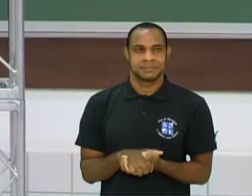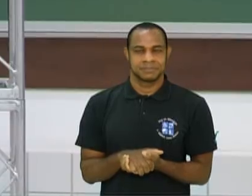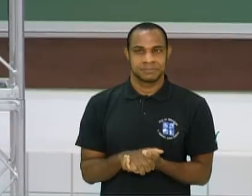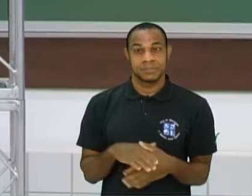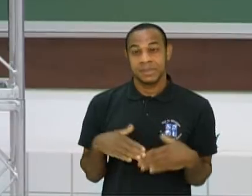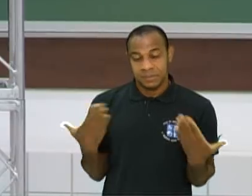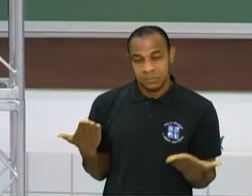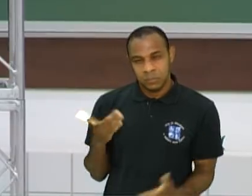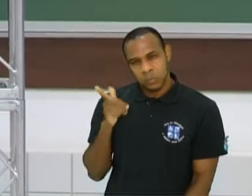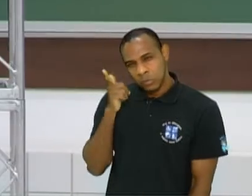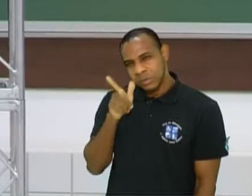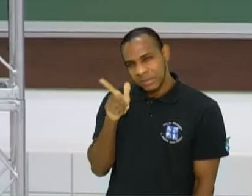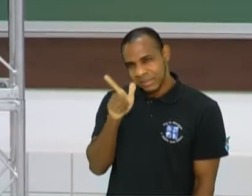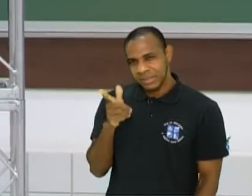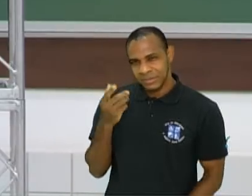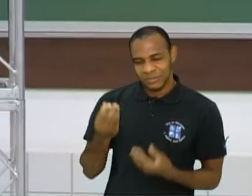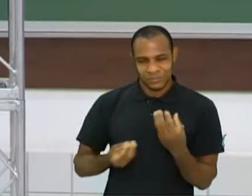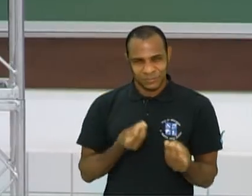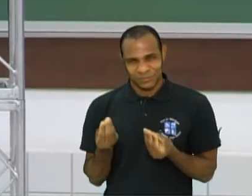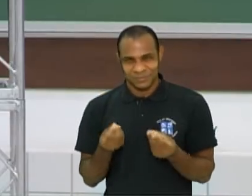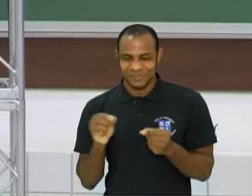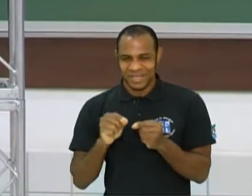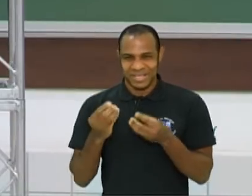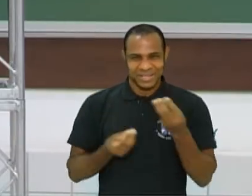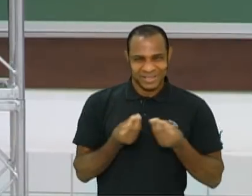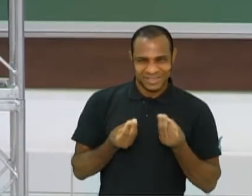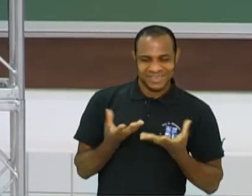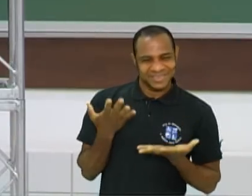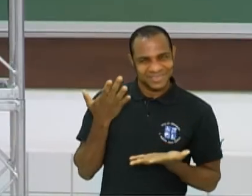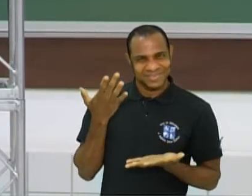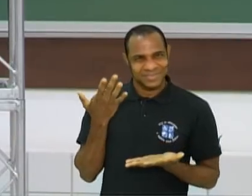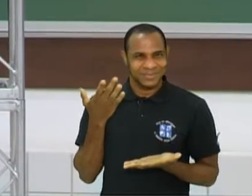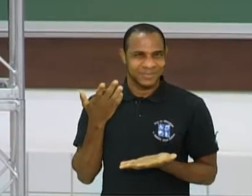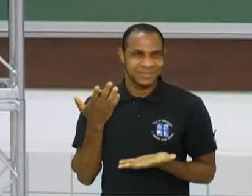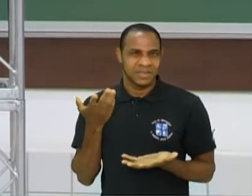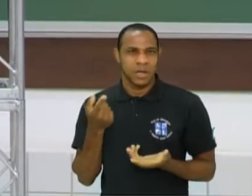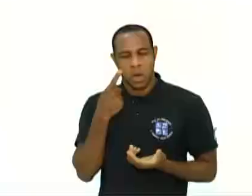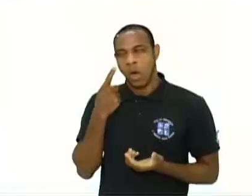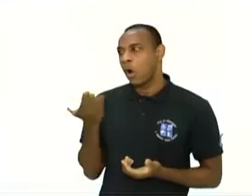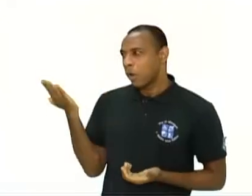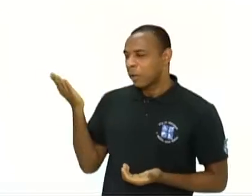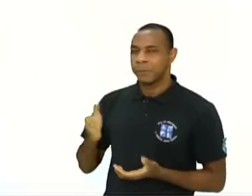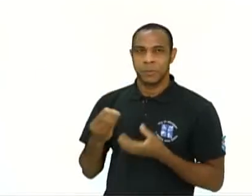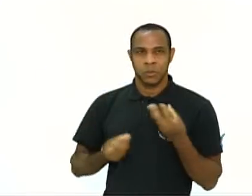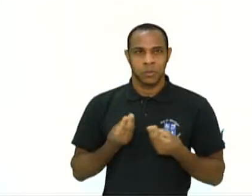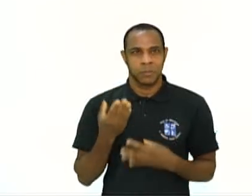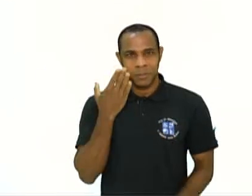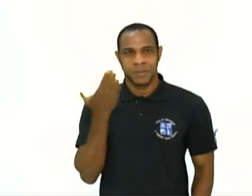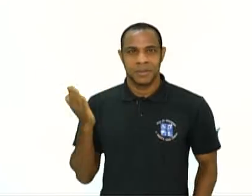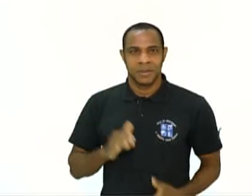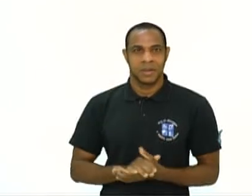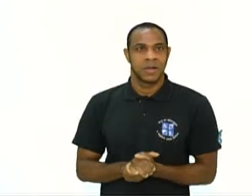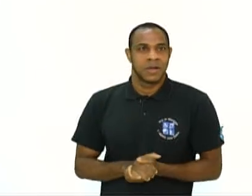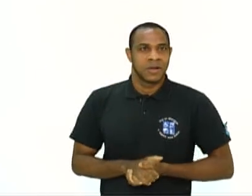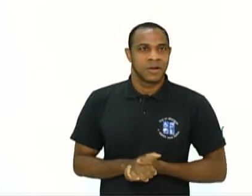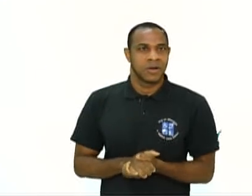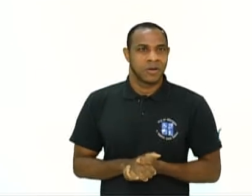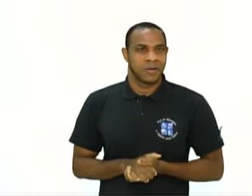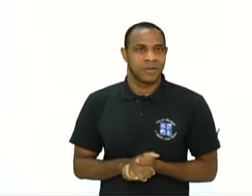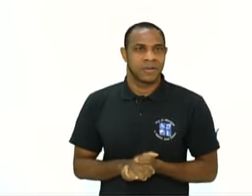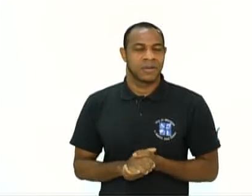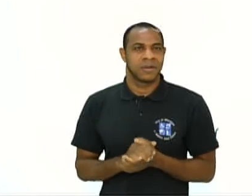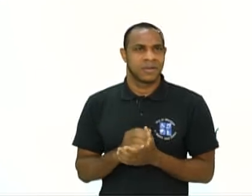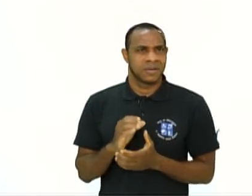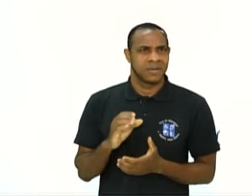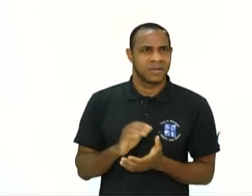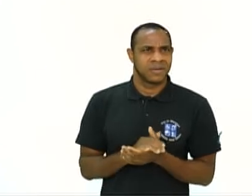E aí, conseguiram identificar? Tá fácil, né? Vamos lá, ó. Come here, então, é a letra D. O come here é